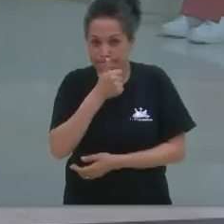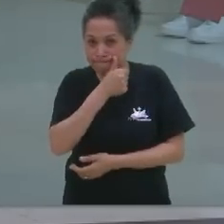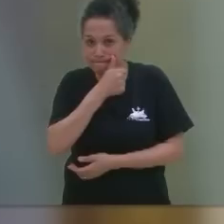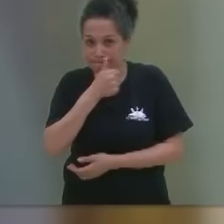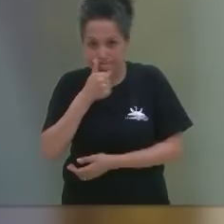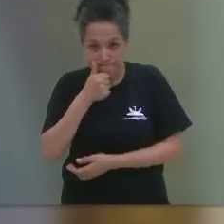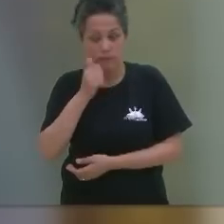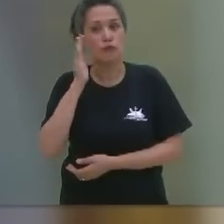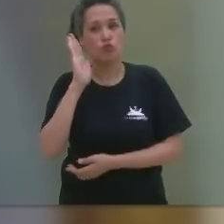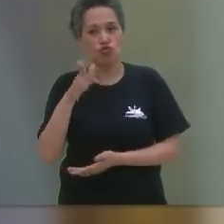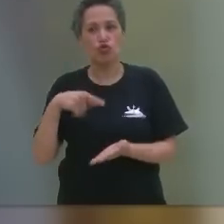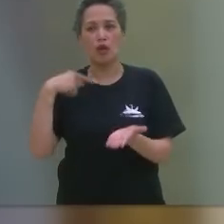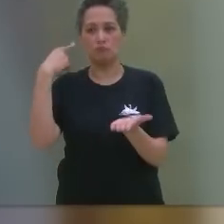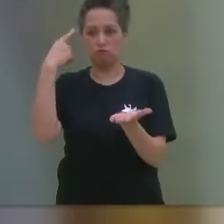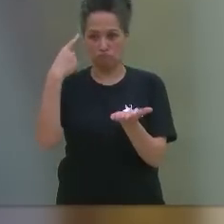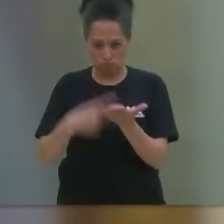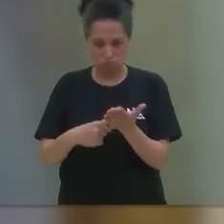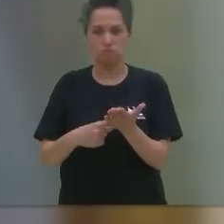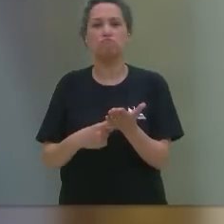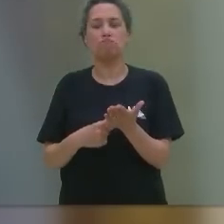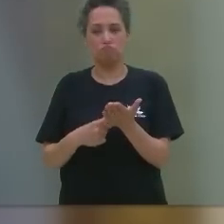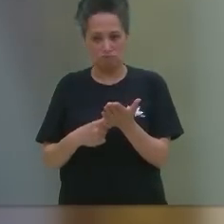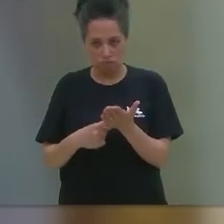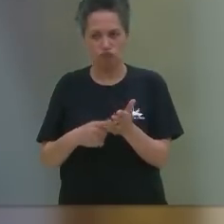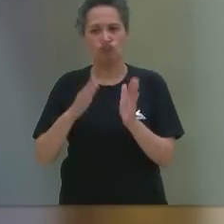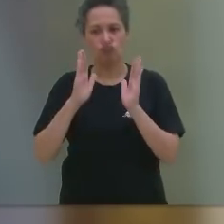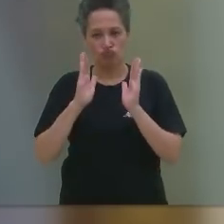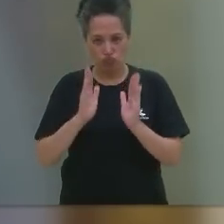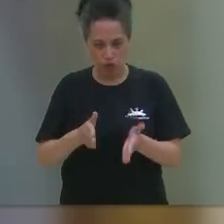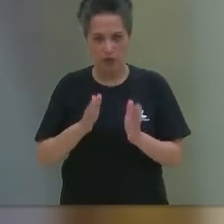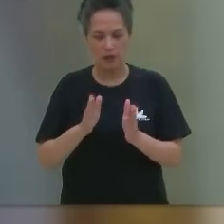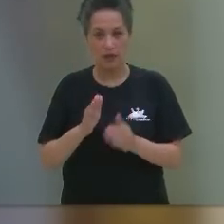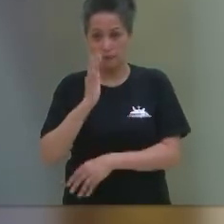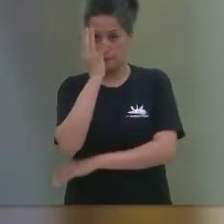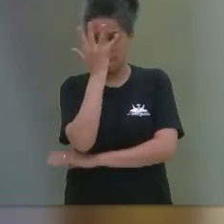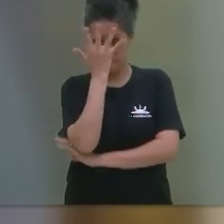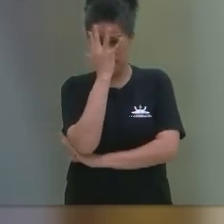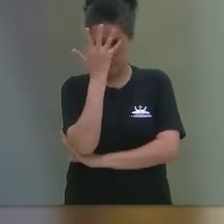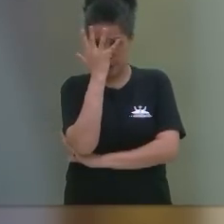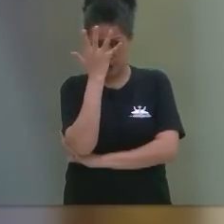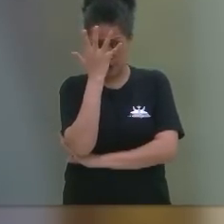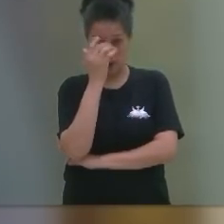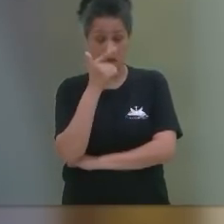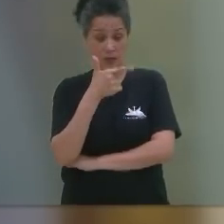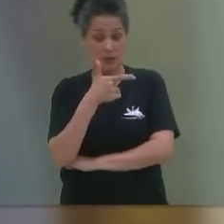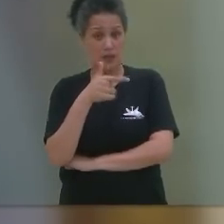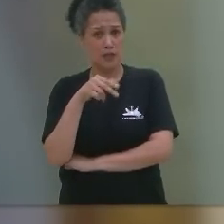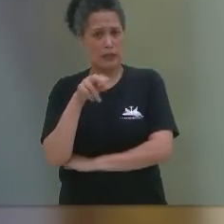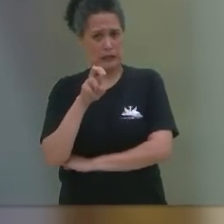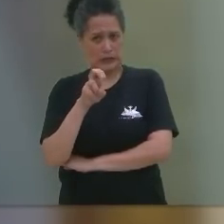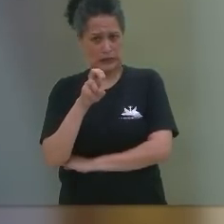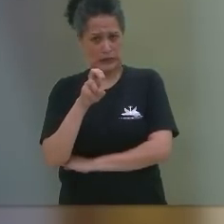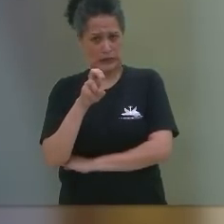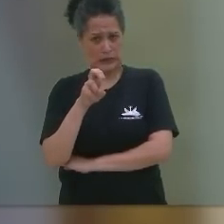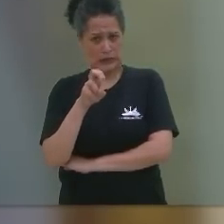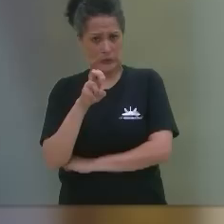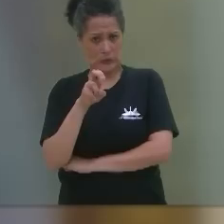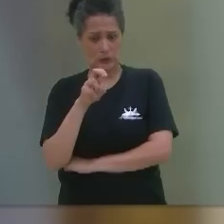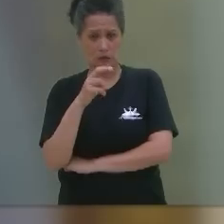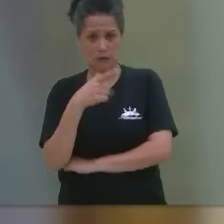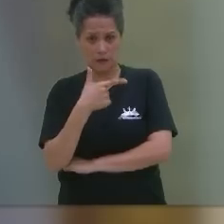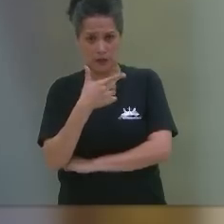está marcada a data do retiro, é em fevereiro, dia 25 e